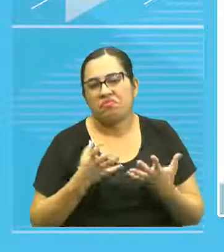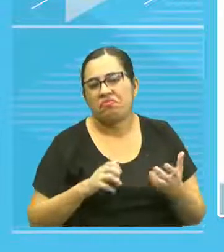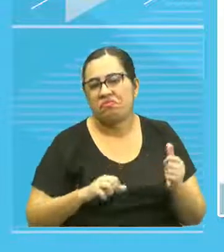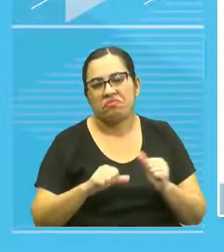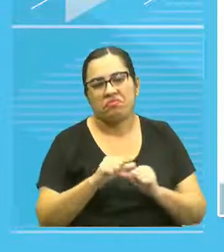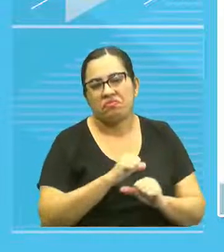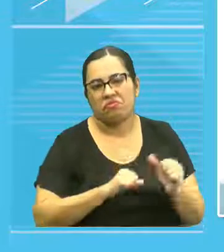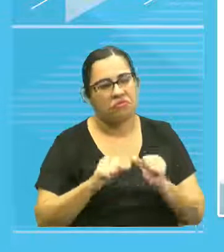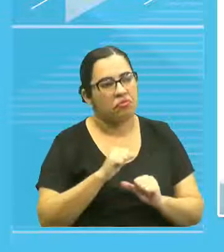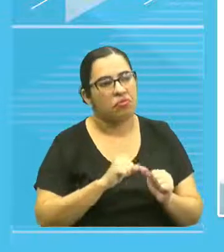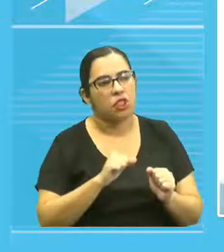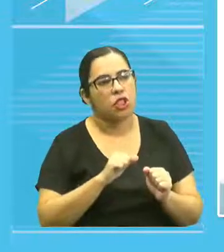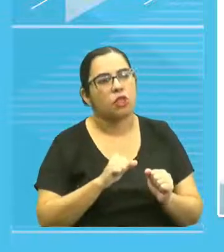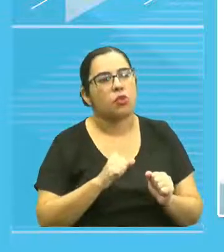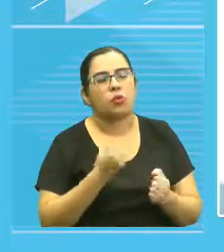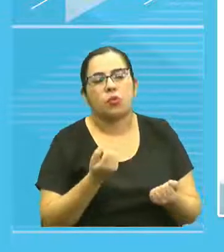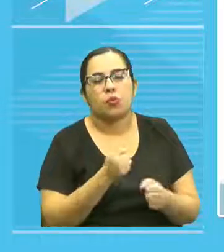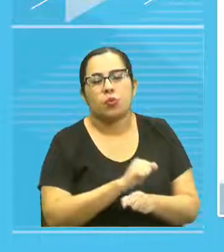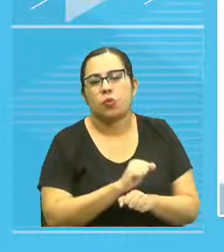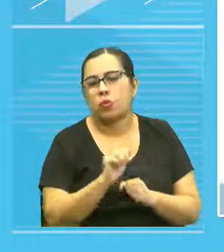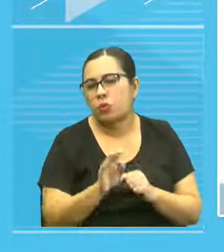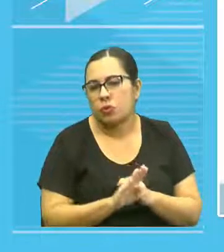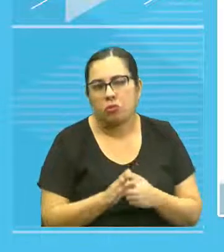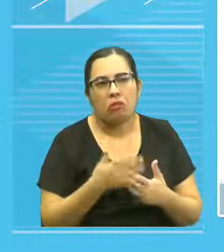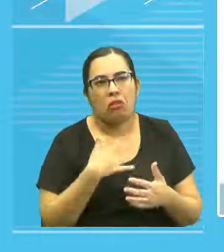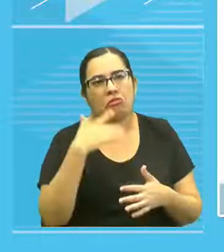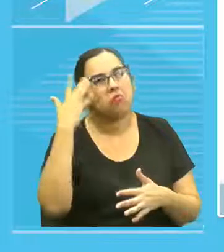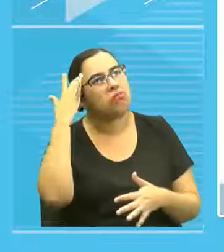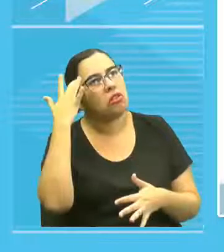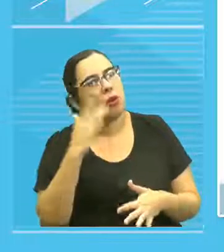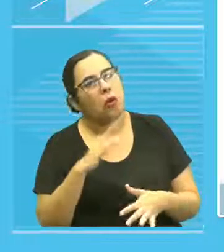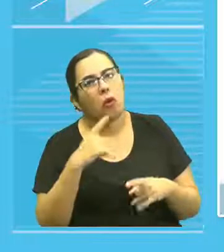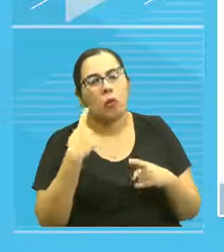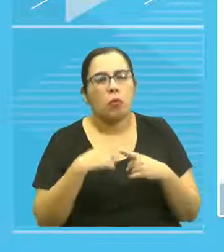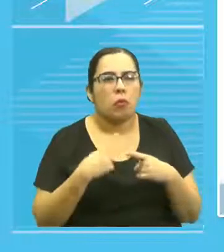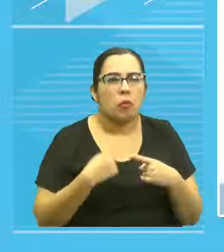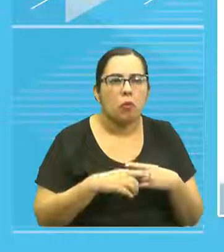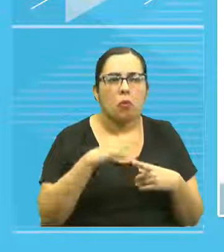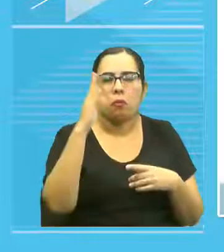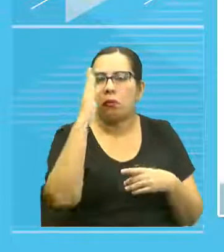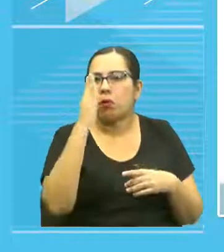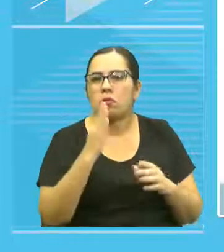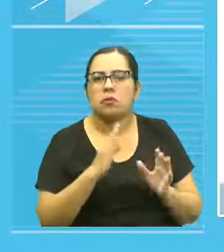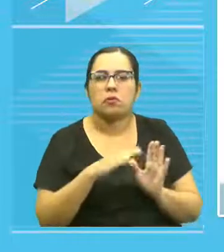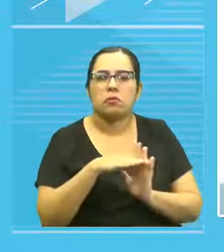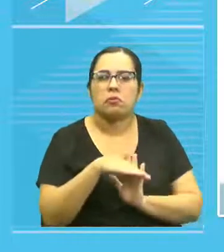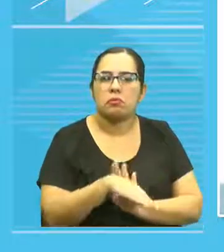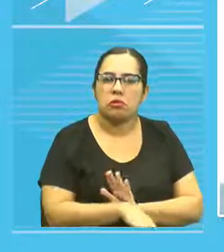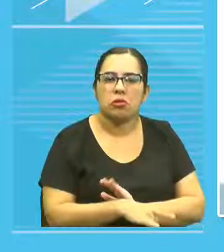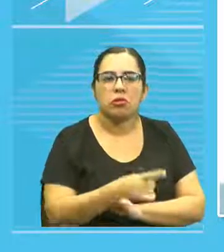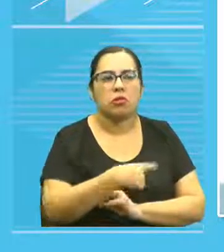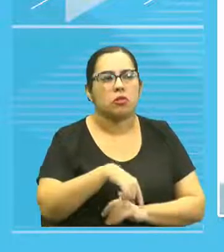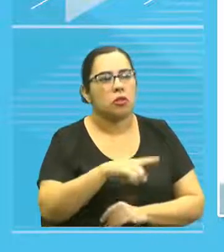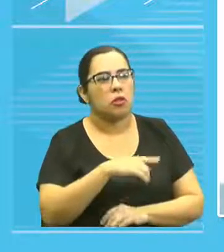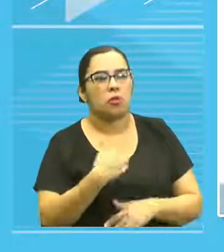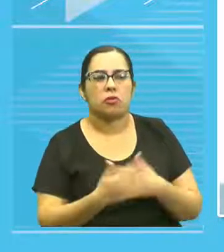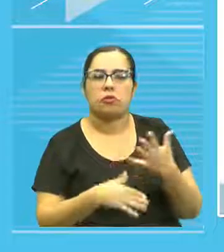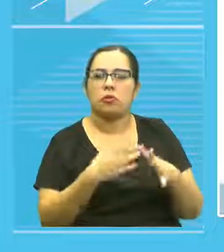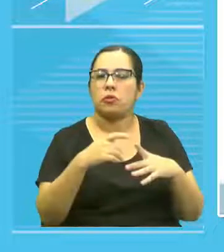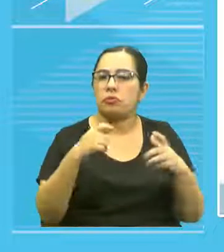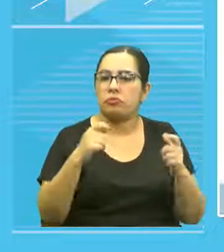transformar ele em um substantivo eu não sei o porquê do Brasil está em crise hoje já que nós já estamos superando